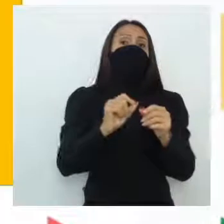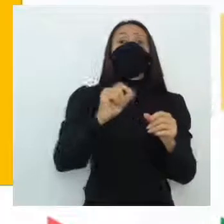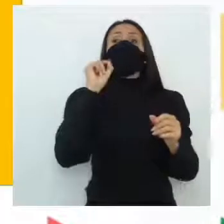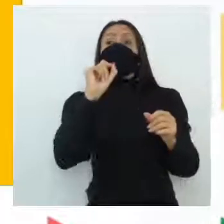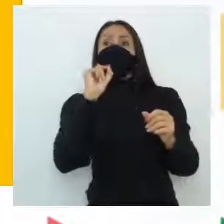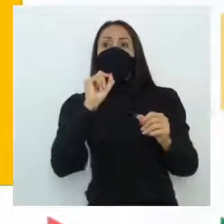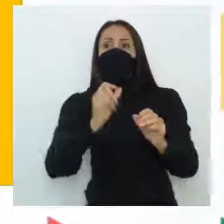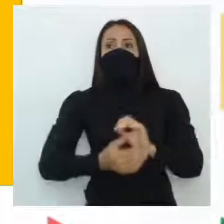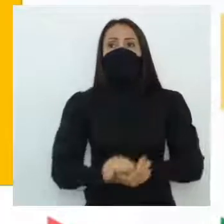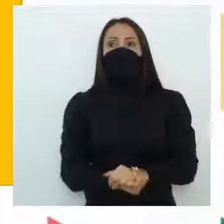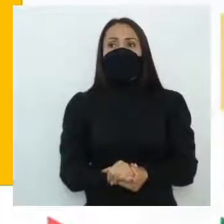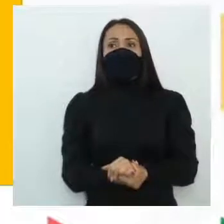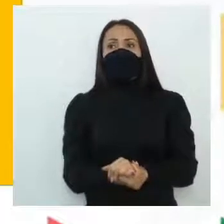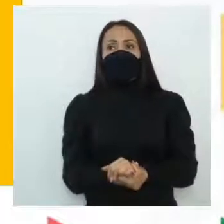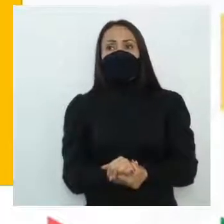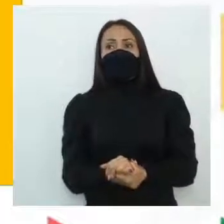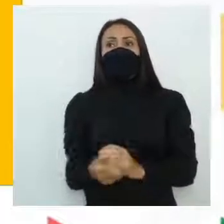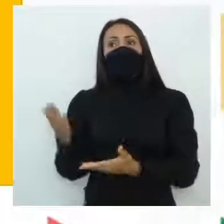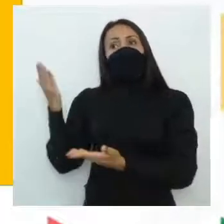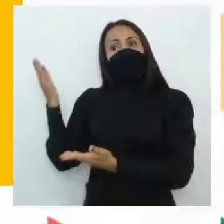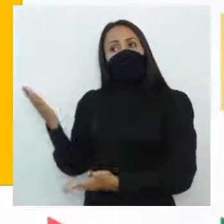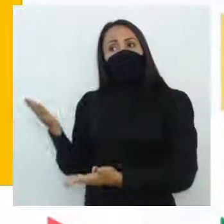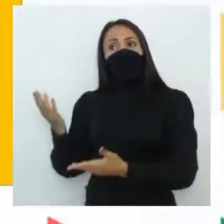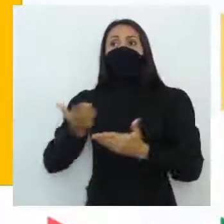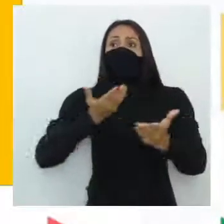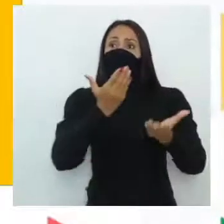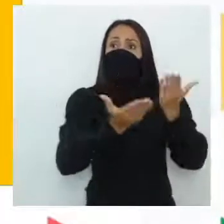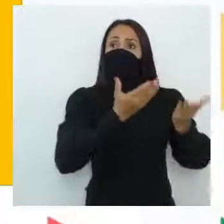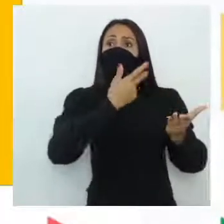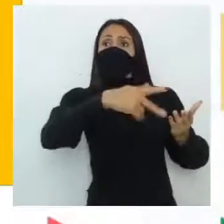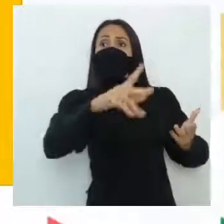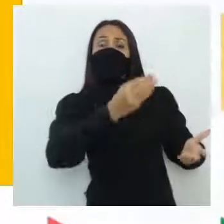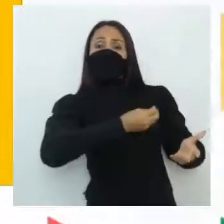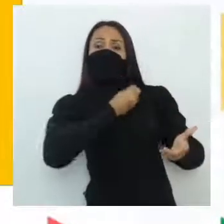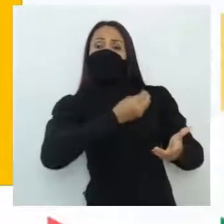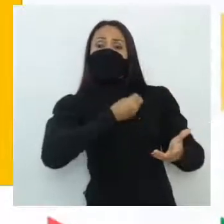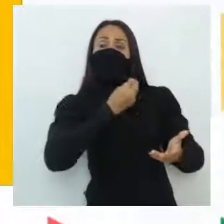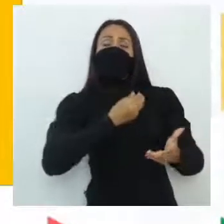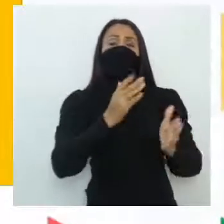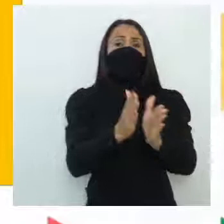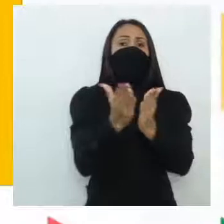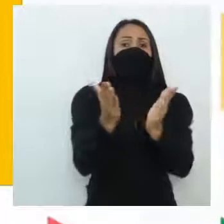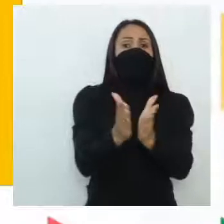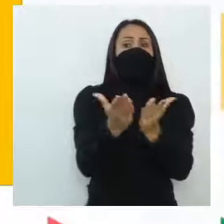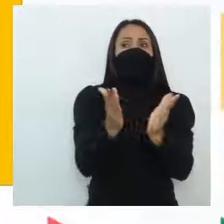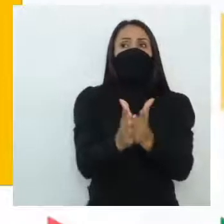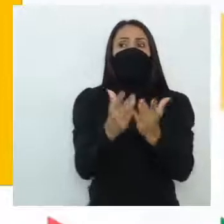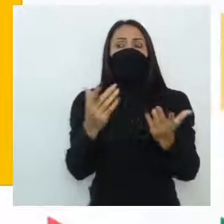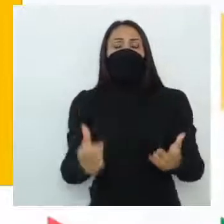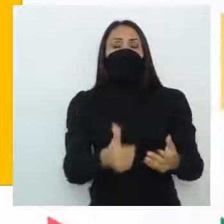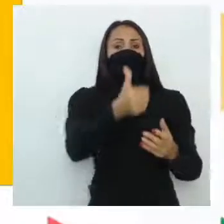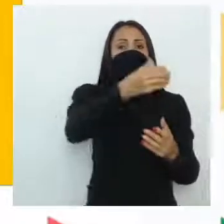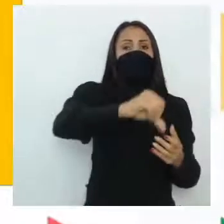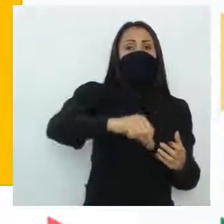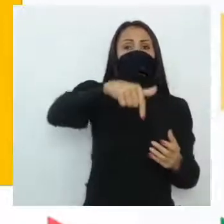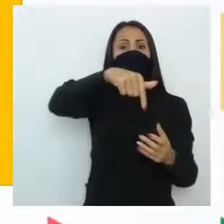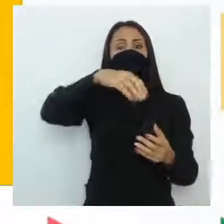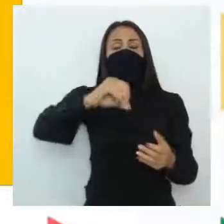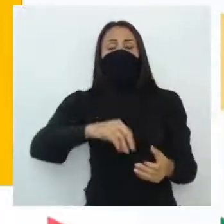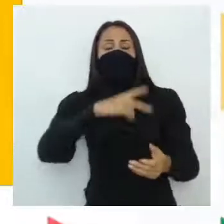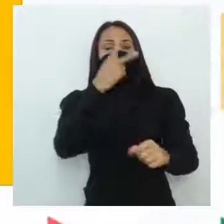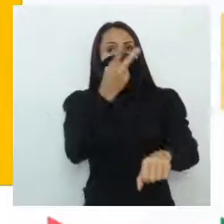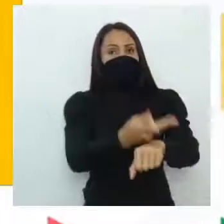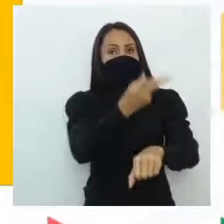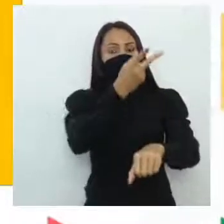aqui na tela podemos ver, dedicou sua vida aos pobres e em 79 recebeu o Prêmio Nobel